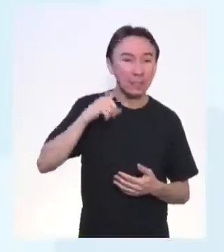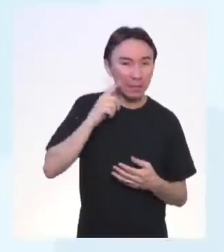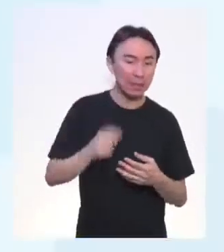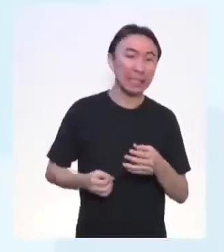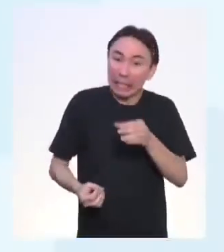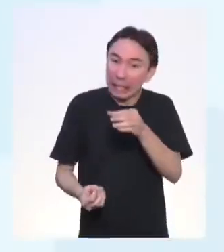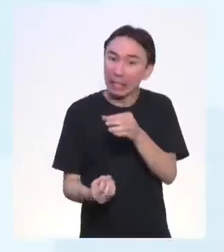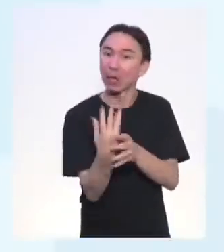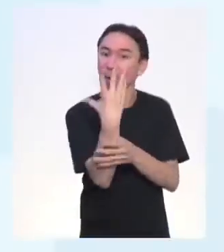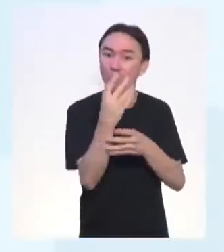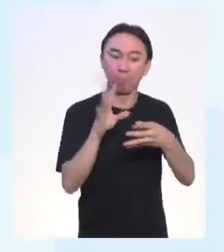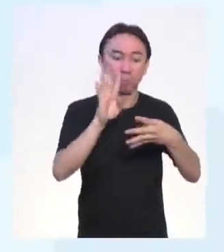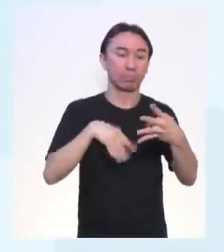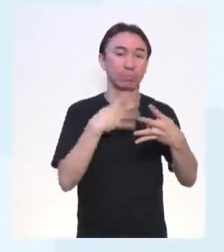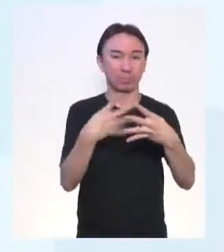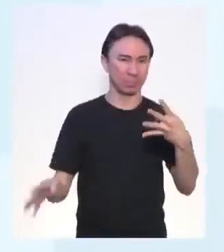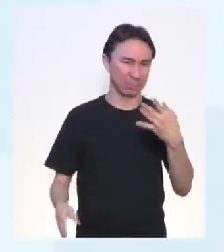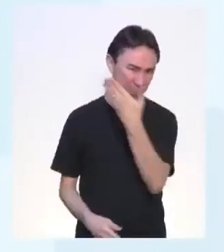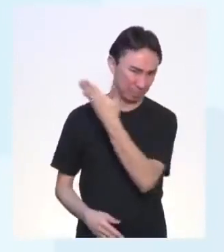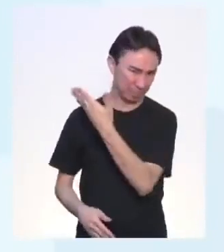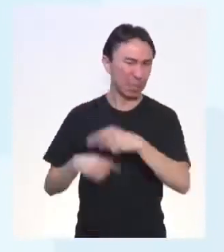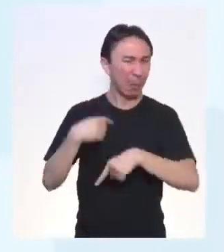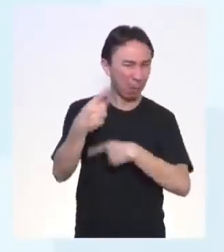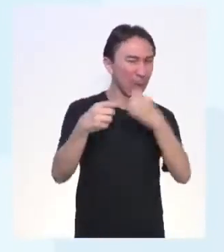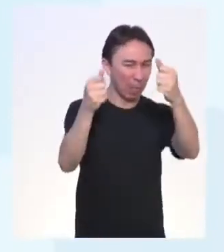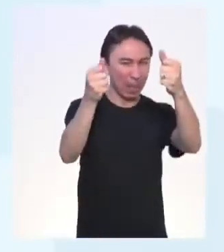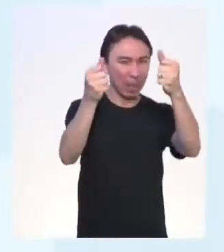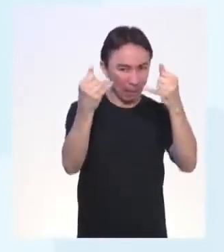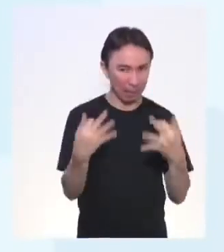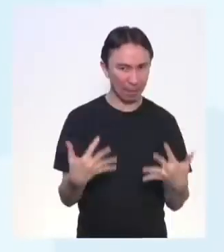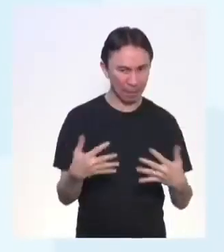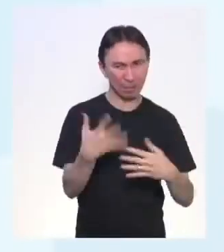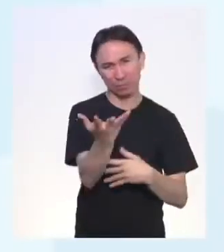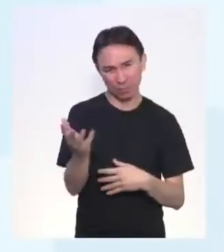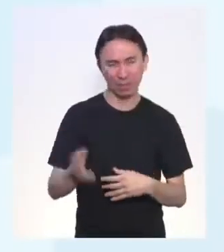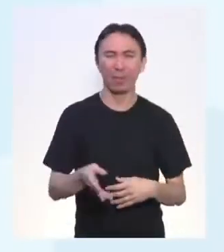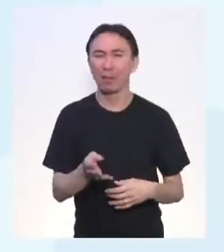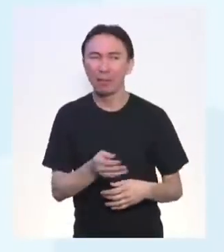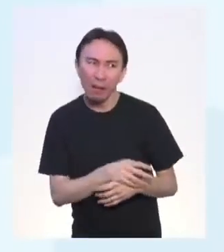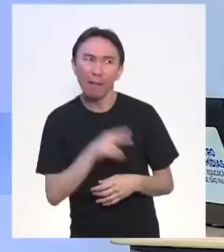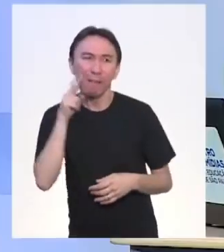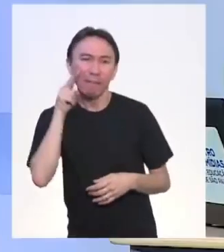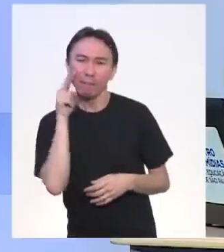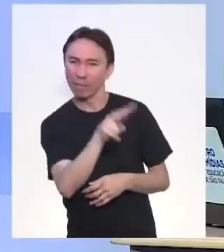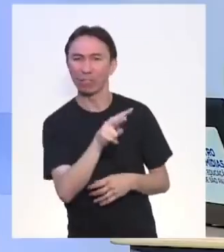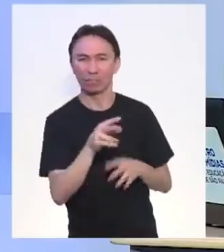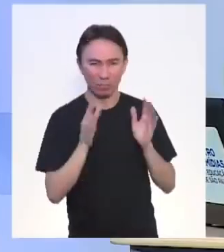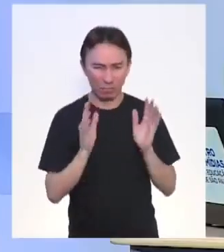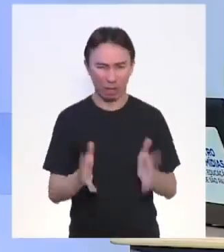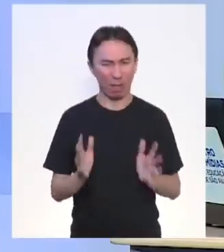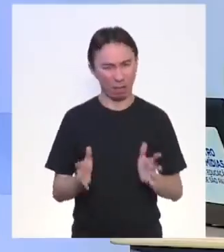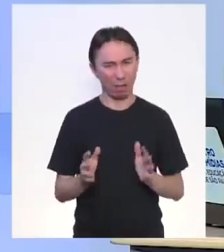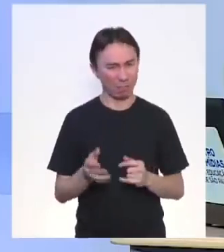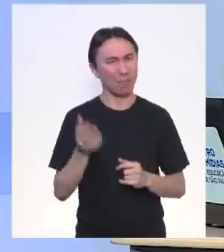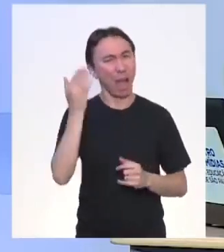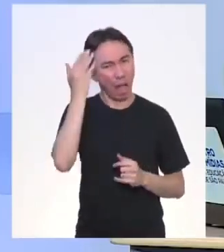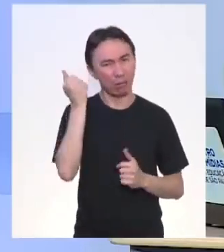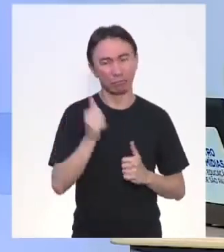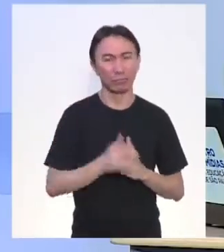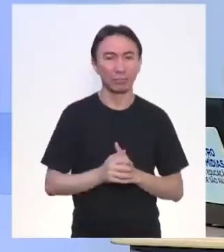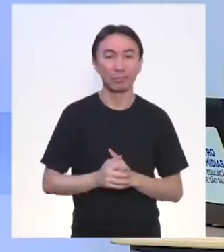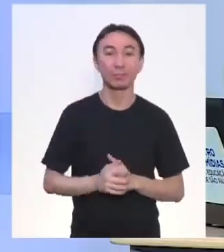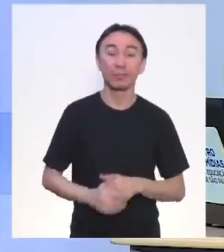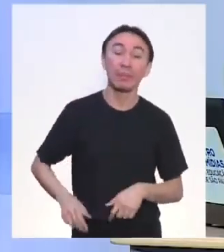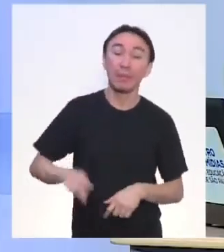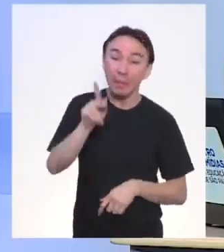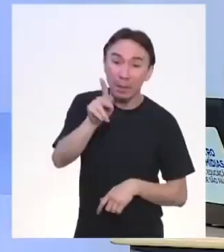daqui um pouco eu explico para vocês como funciona. Provavelmente você já deve ter visto, né? Algum professor já deve ter contado para vocês. Mas o